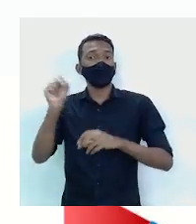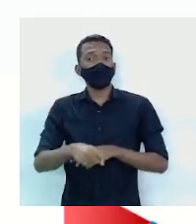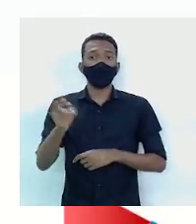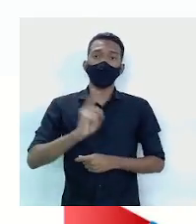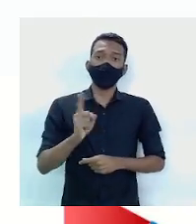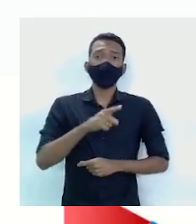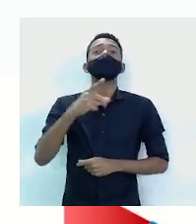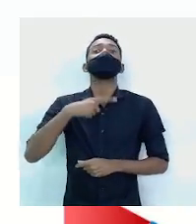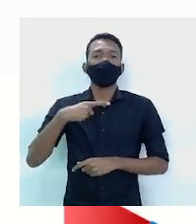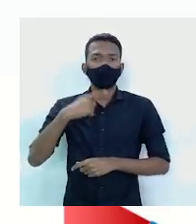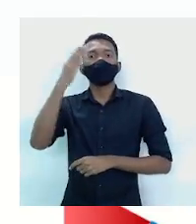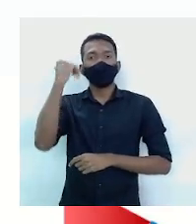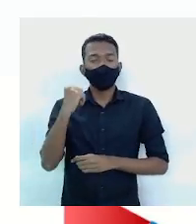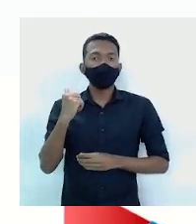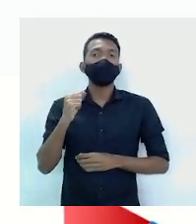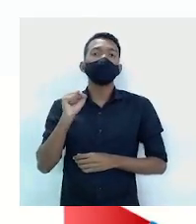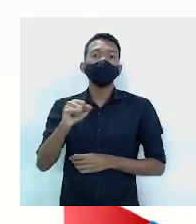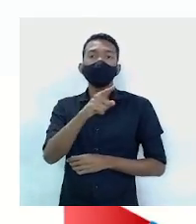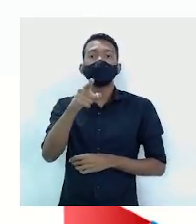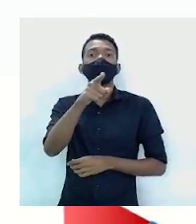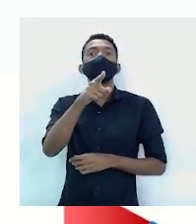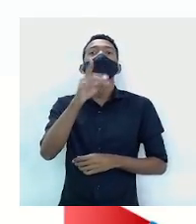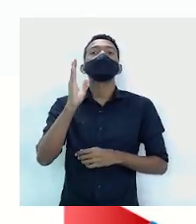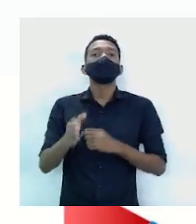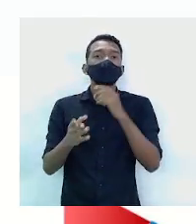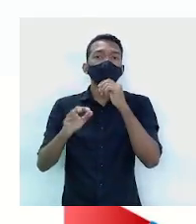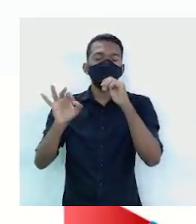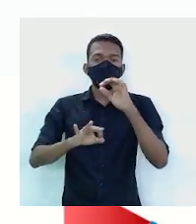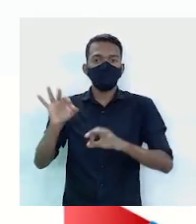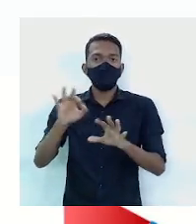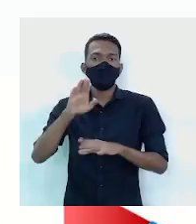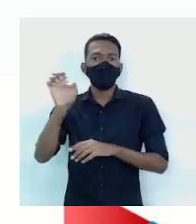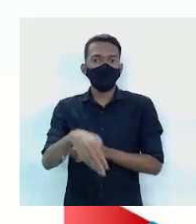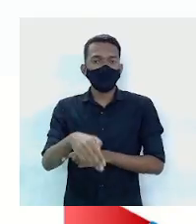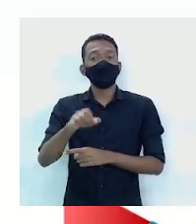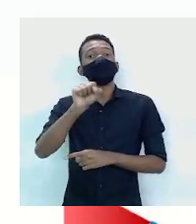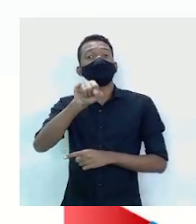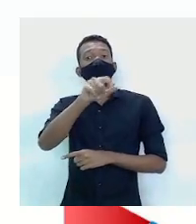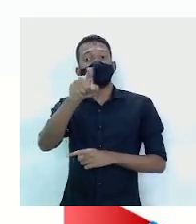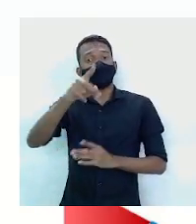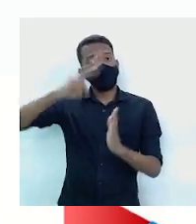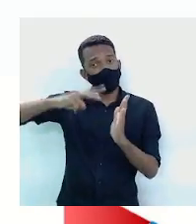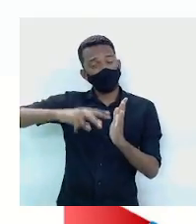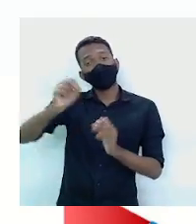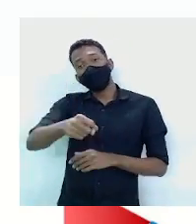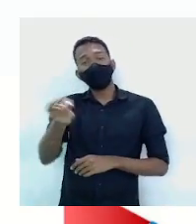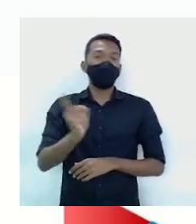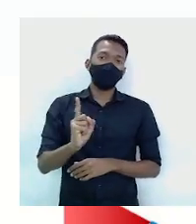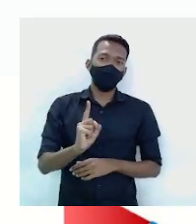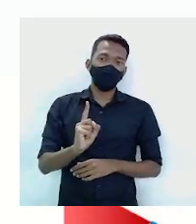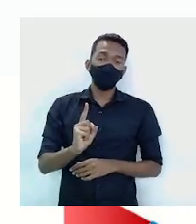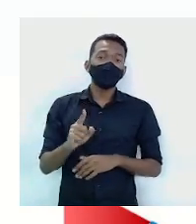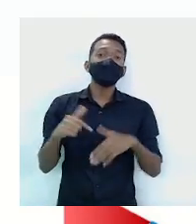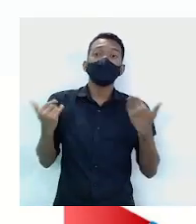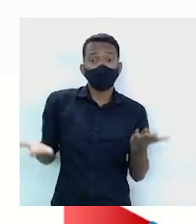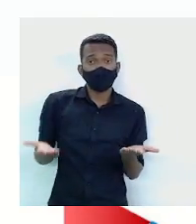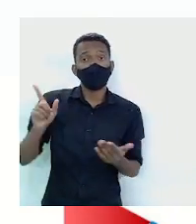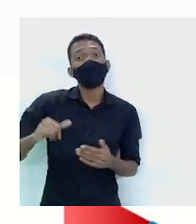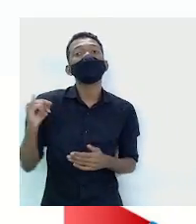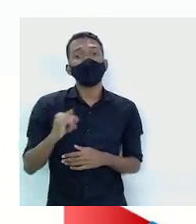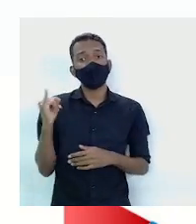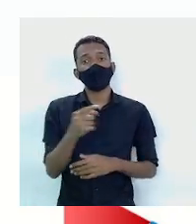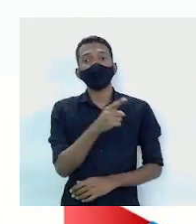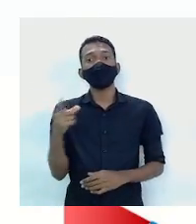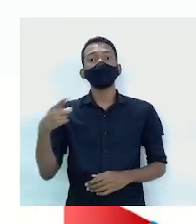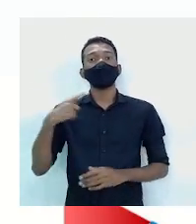saber ali se você realmente se preparou bem, se você leu aquilo ou não. Então é importante que você, antes